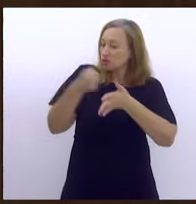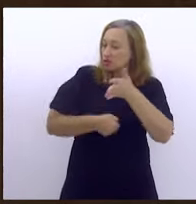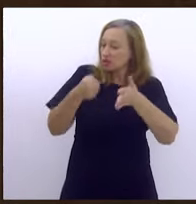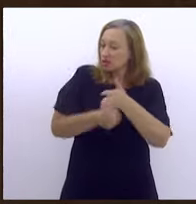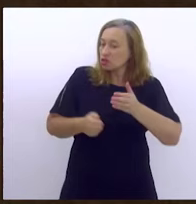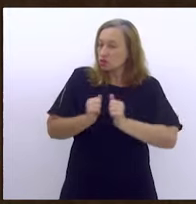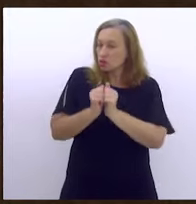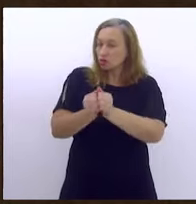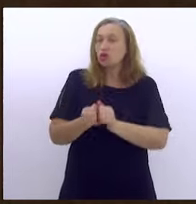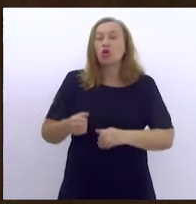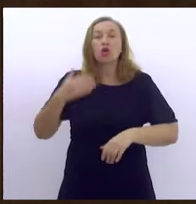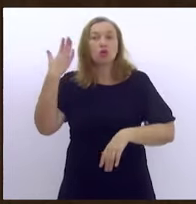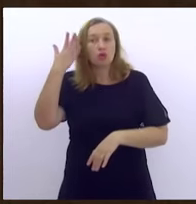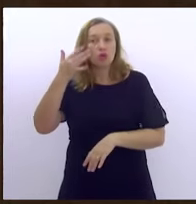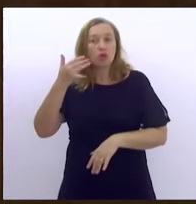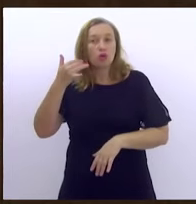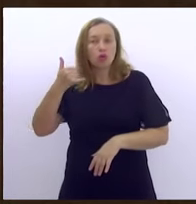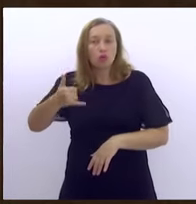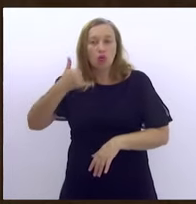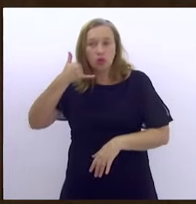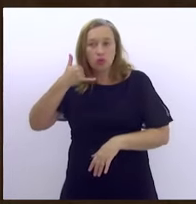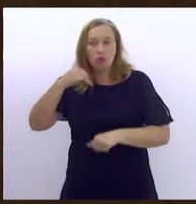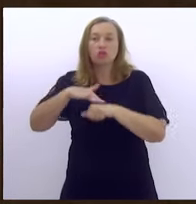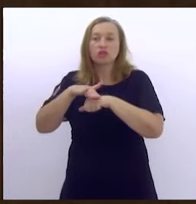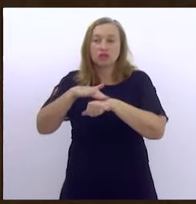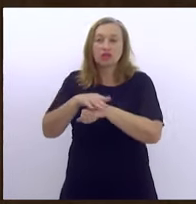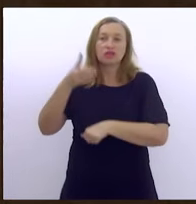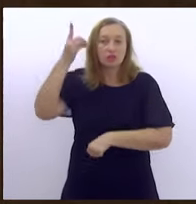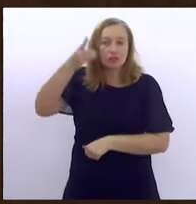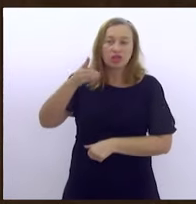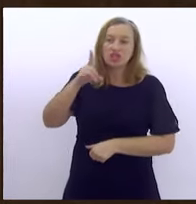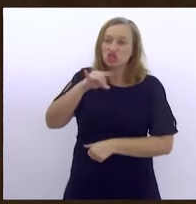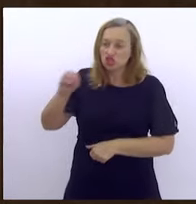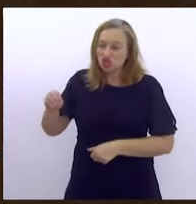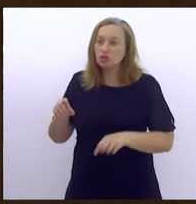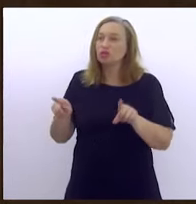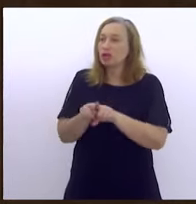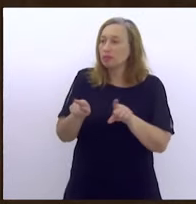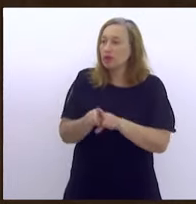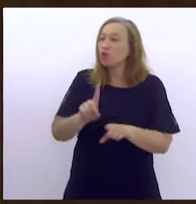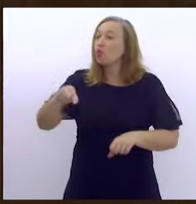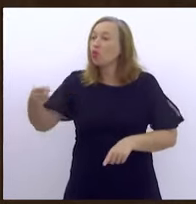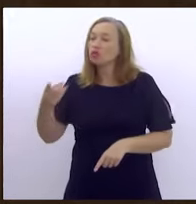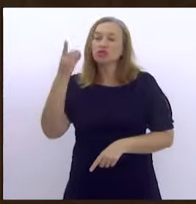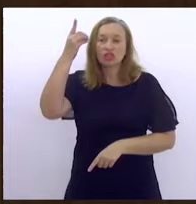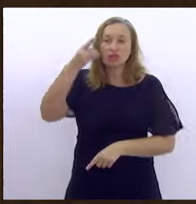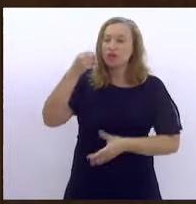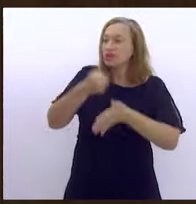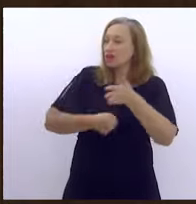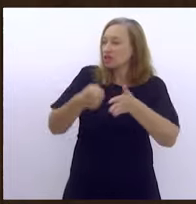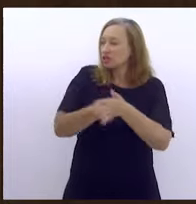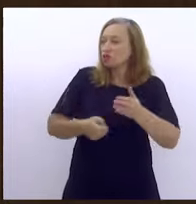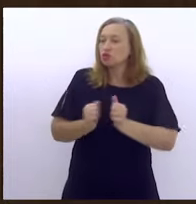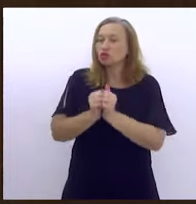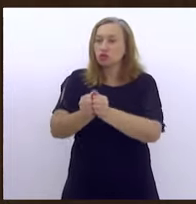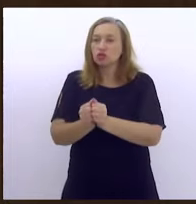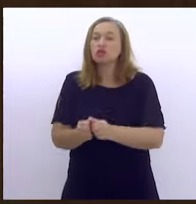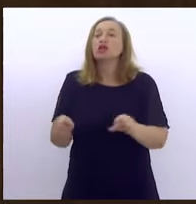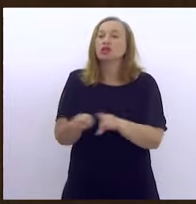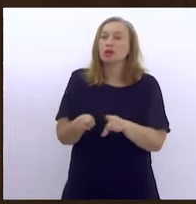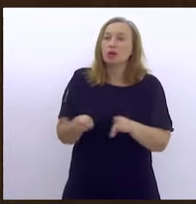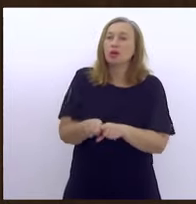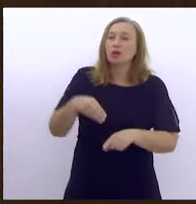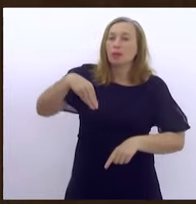Eu conversei por telefone com o deputado Marcelo Dino, eu sei que a senhora conversou com outros deputados que estão nessa luta, eu conversei com o Major